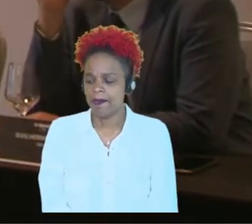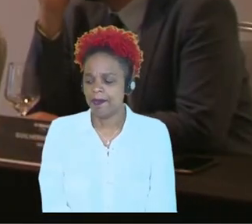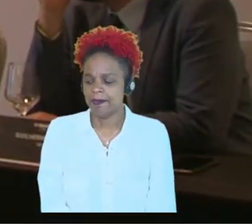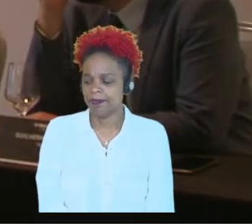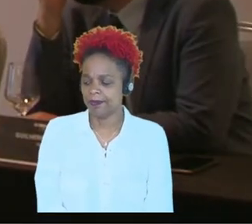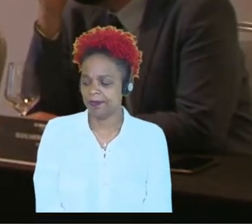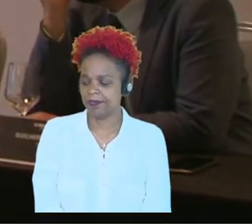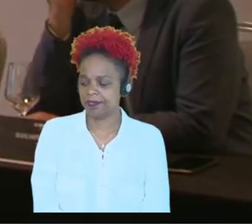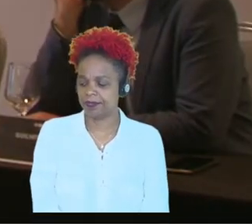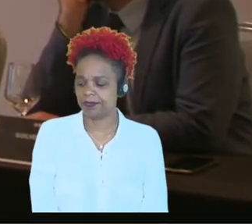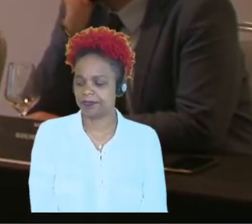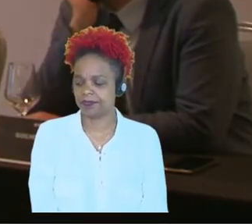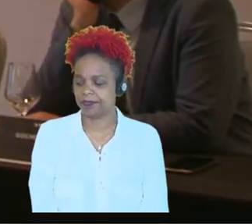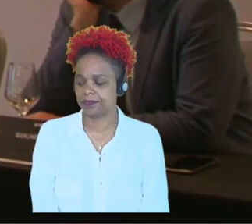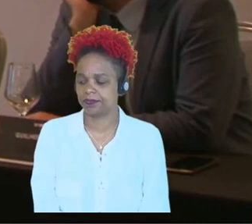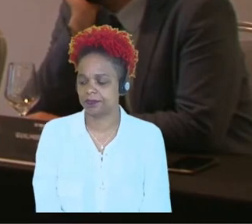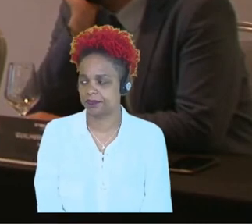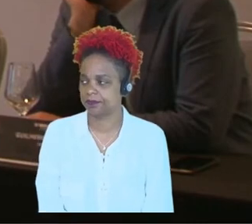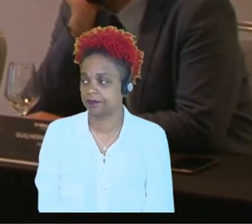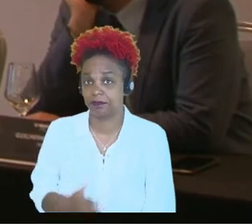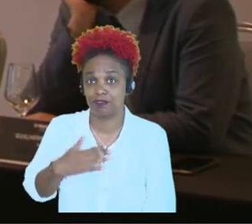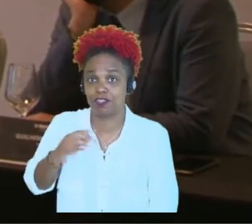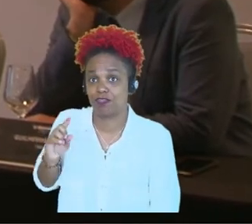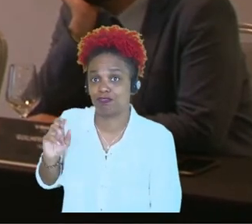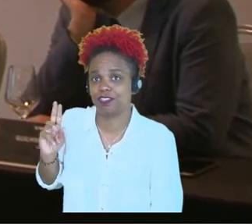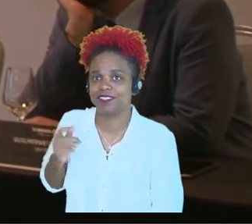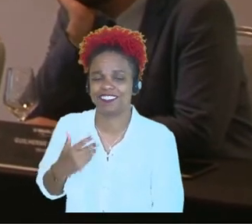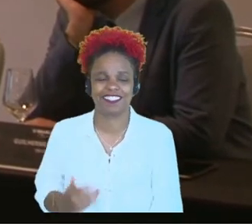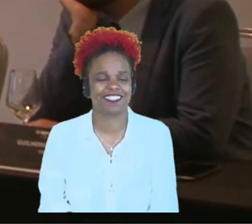Graziela. Ai, meu Deus.